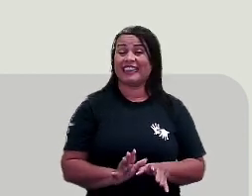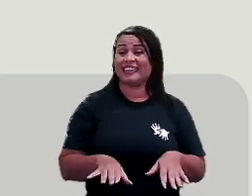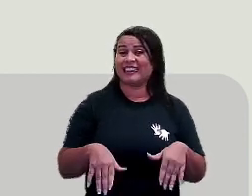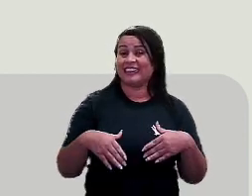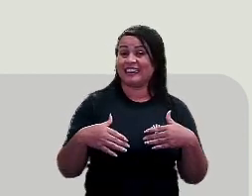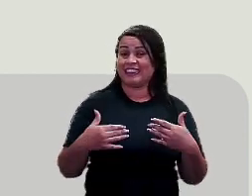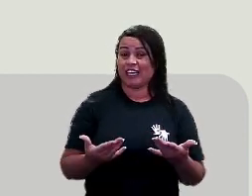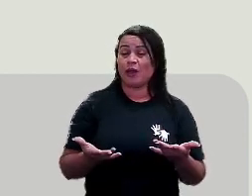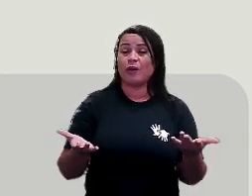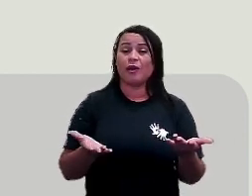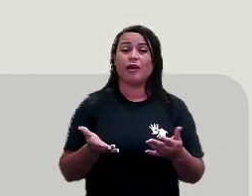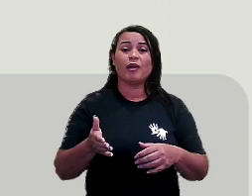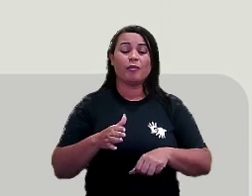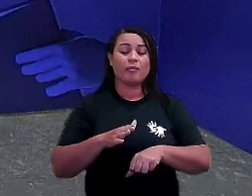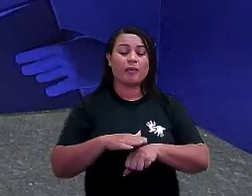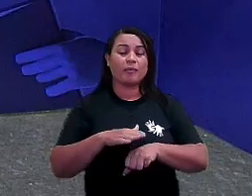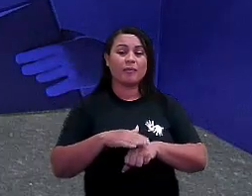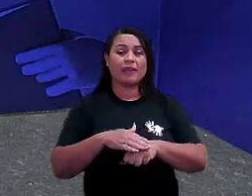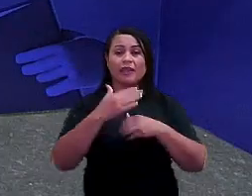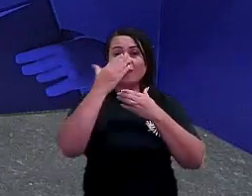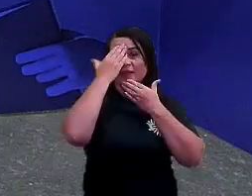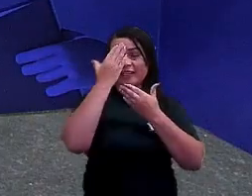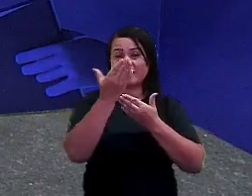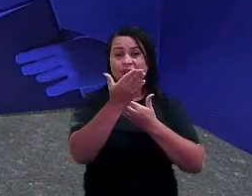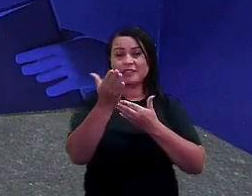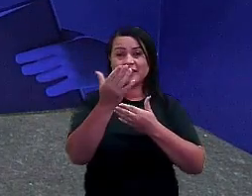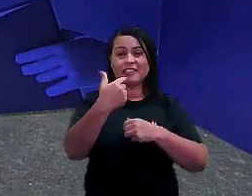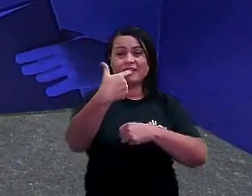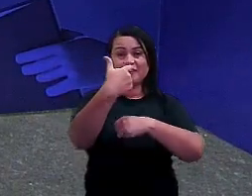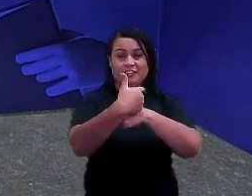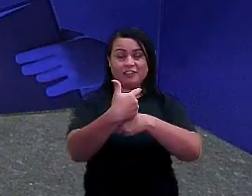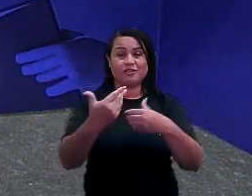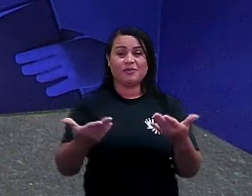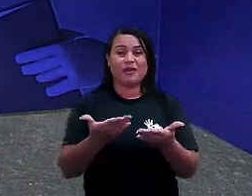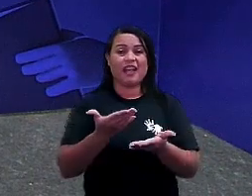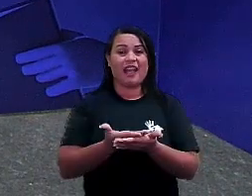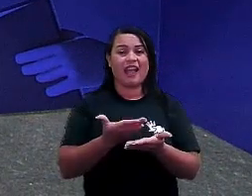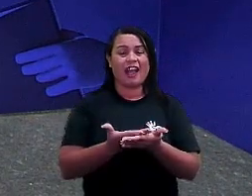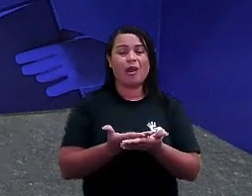Então, esse é aquele momento que eu agradeço por vocês terem assistido a aula.